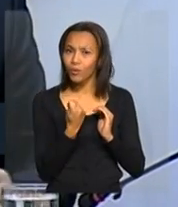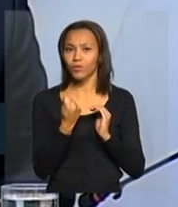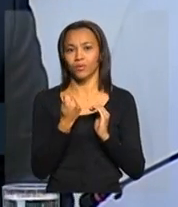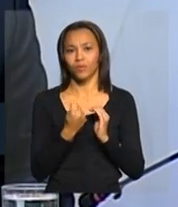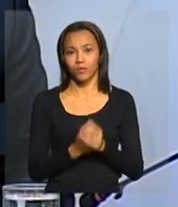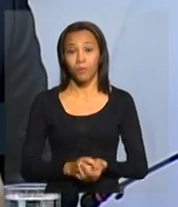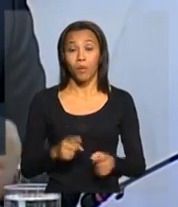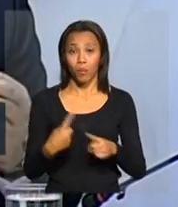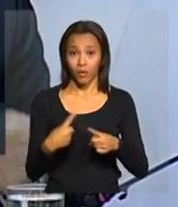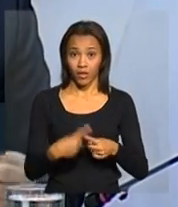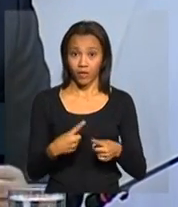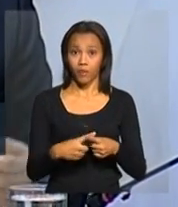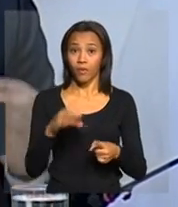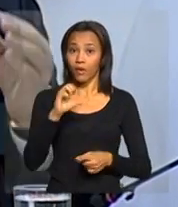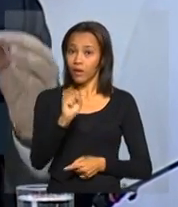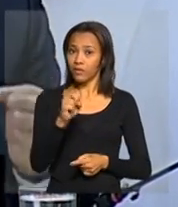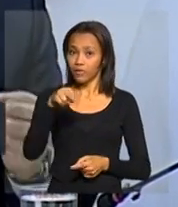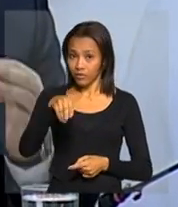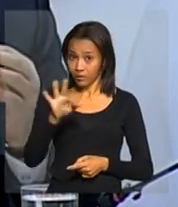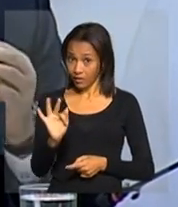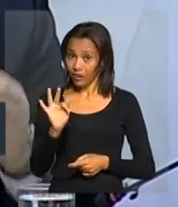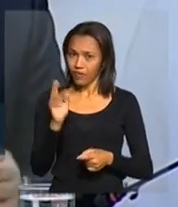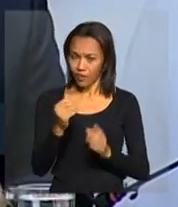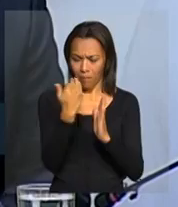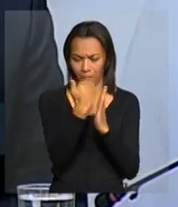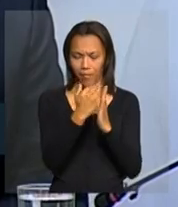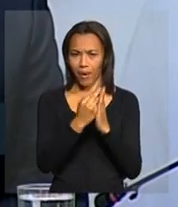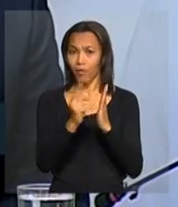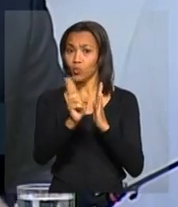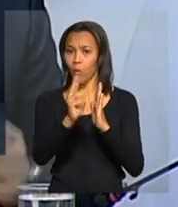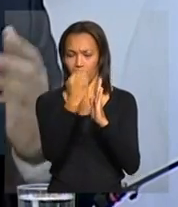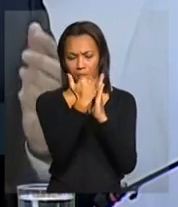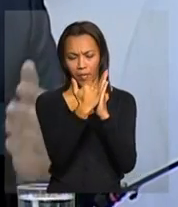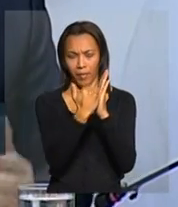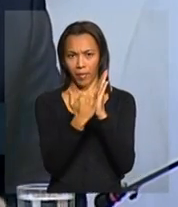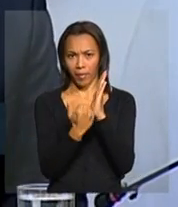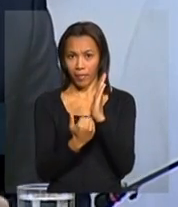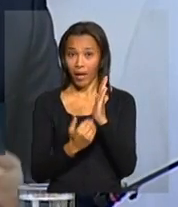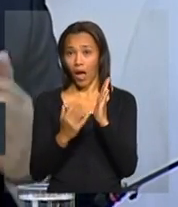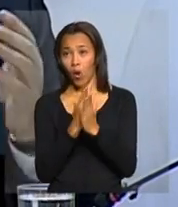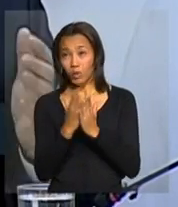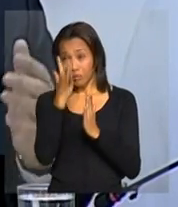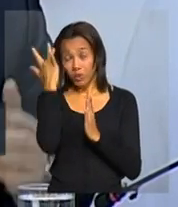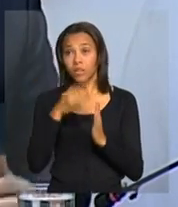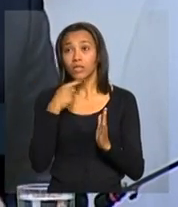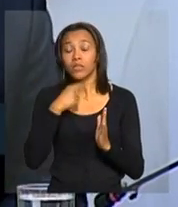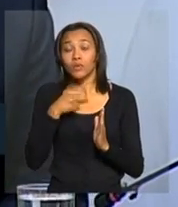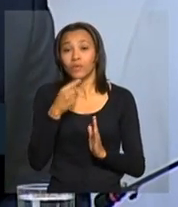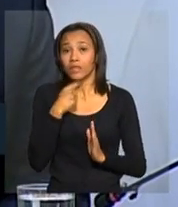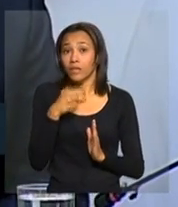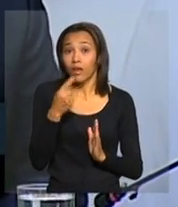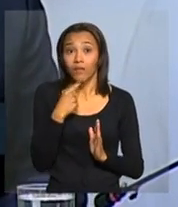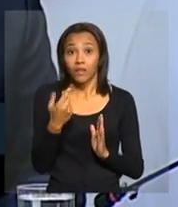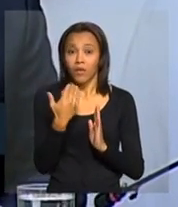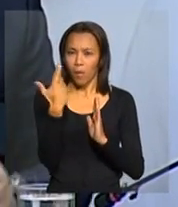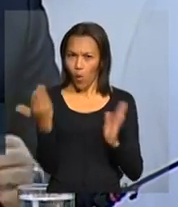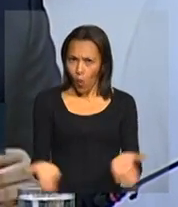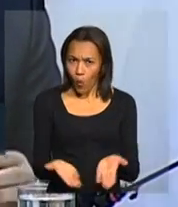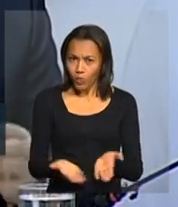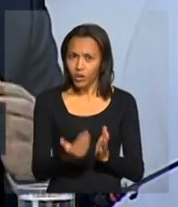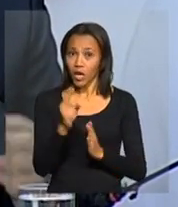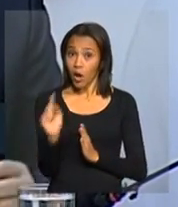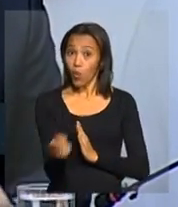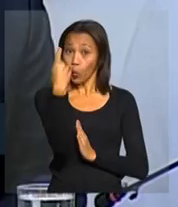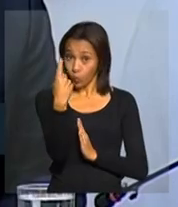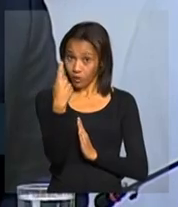o SNT, quando foi criado, que se criou uma lista única nesse país, que muitos duvidavam, que hoje é uma lista